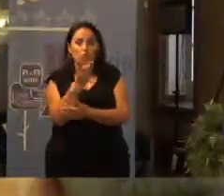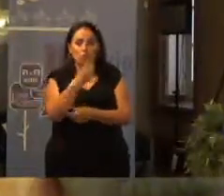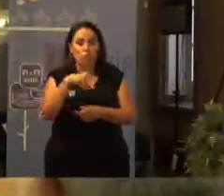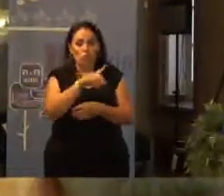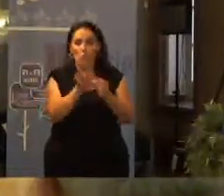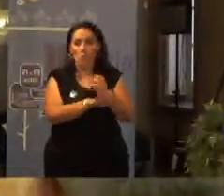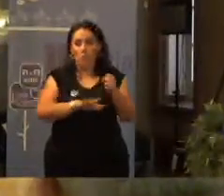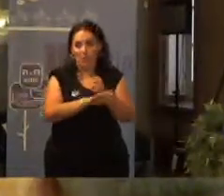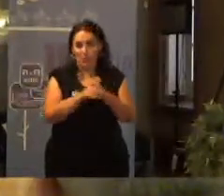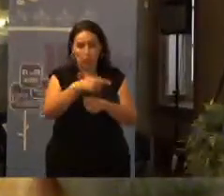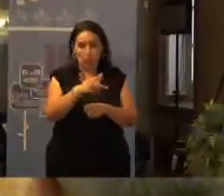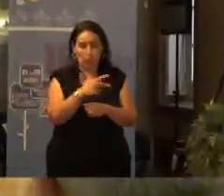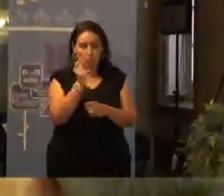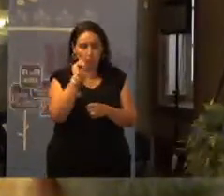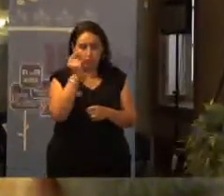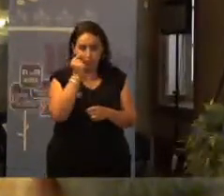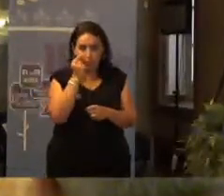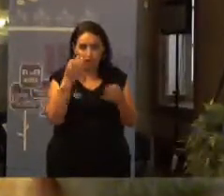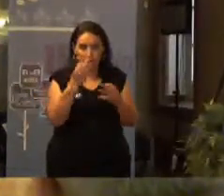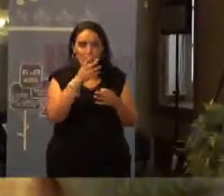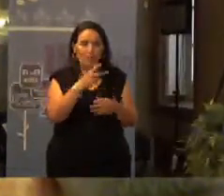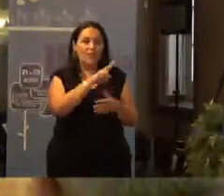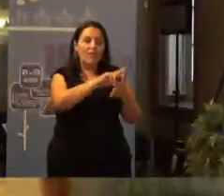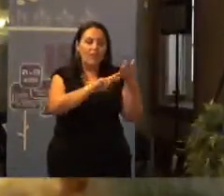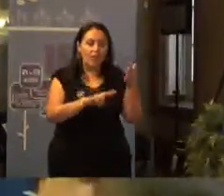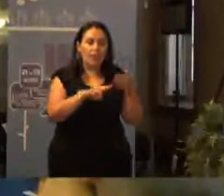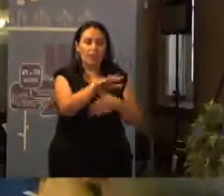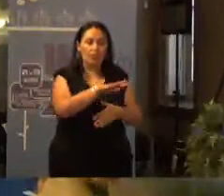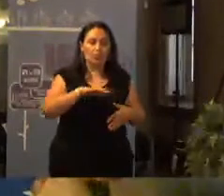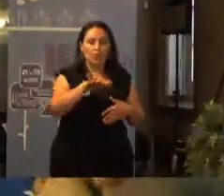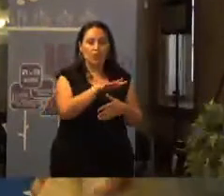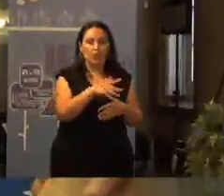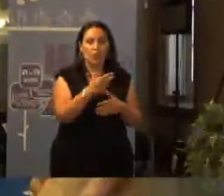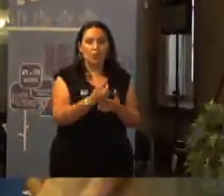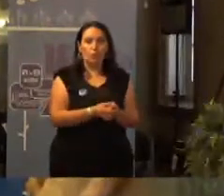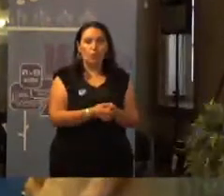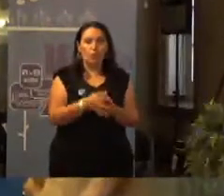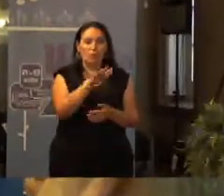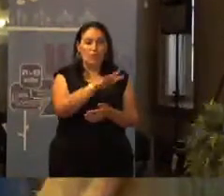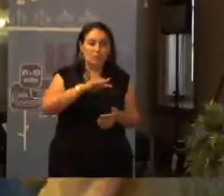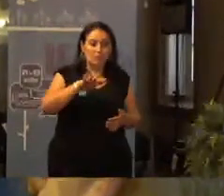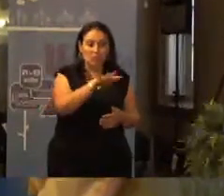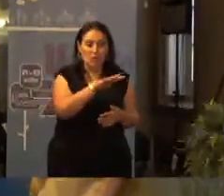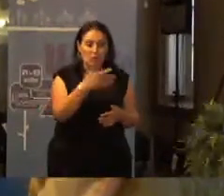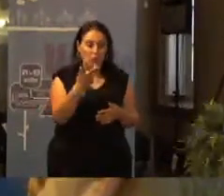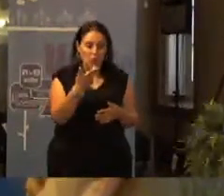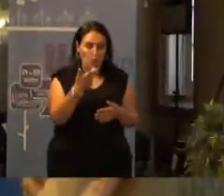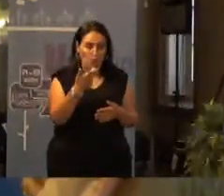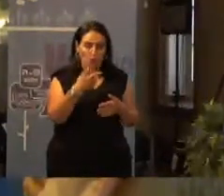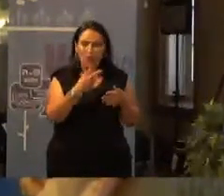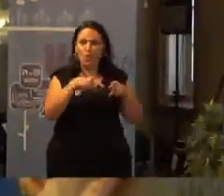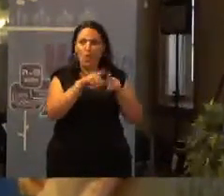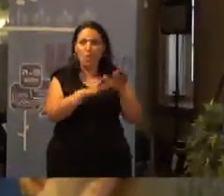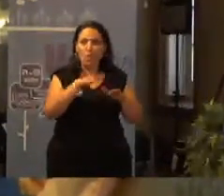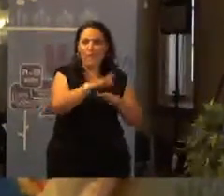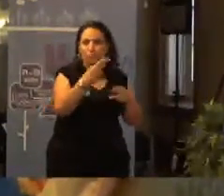Porque, precisamente, en Galiza, pois todo ese espacio que primeiro se expresa a través dese paso de